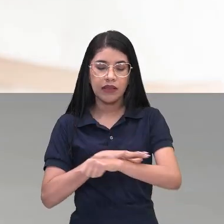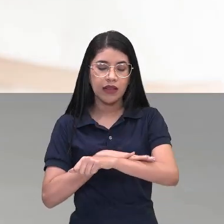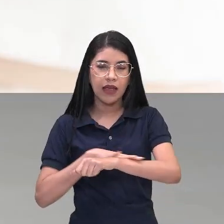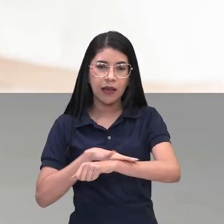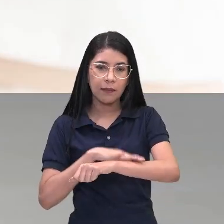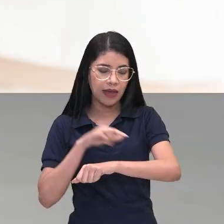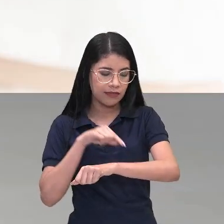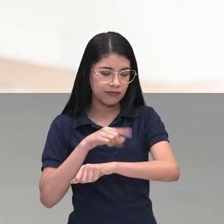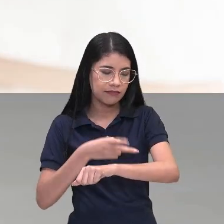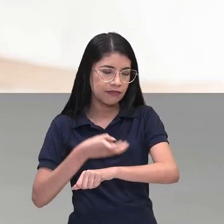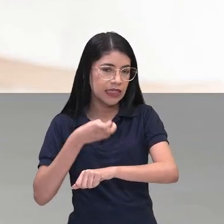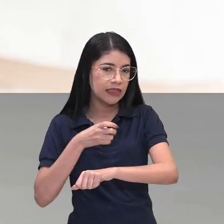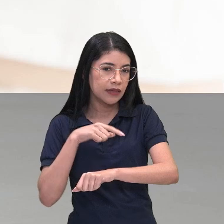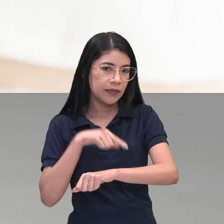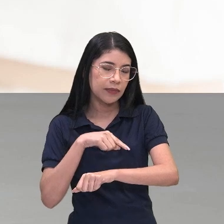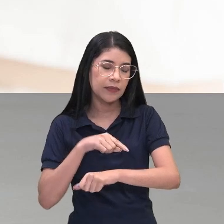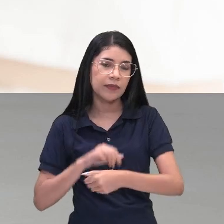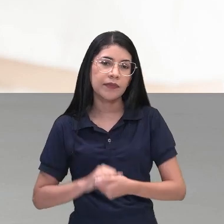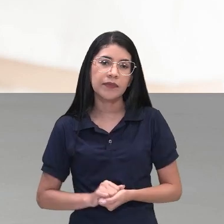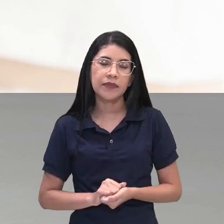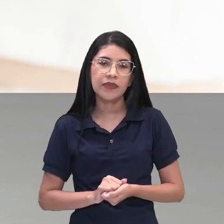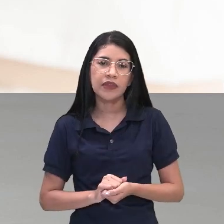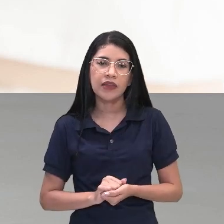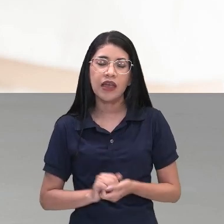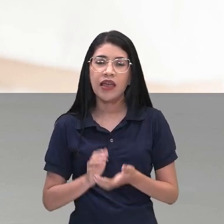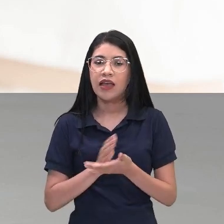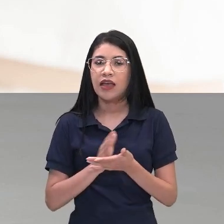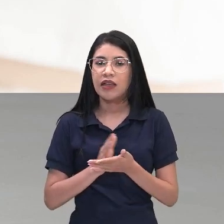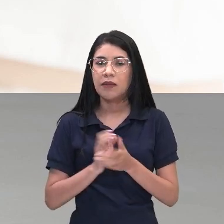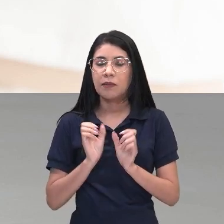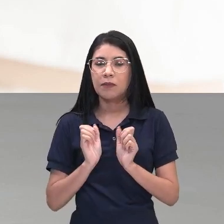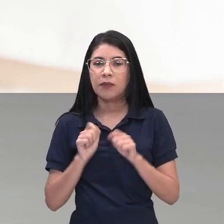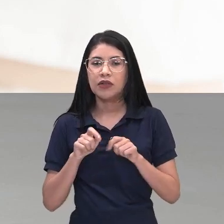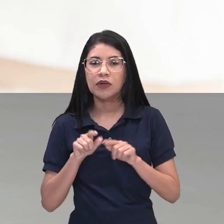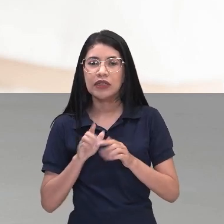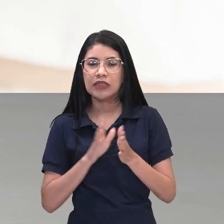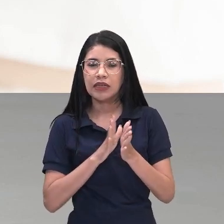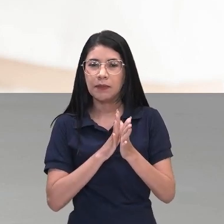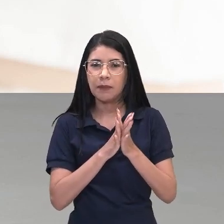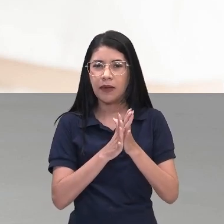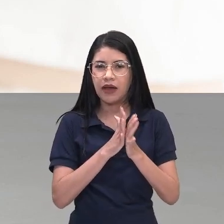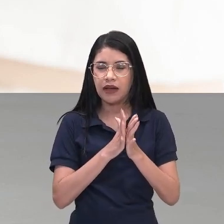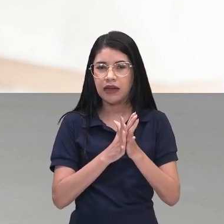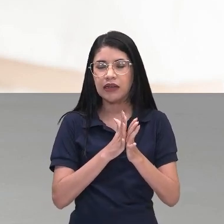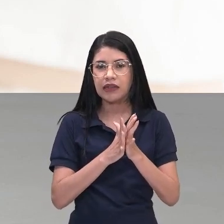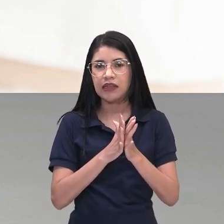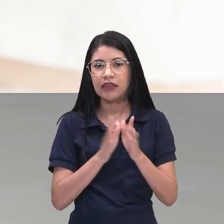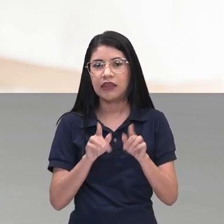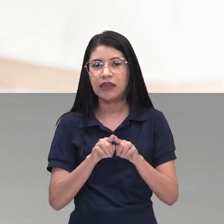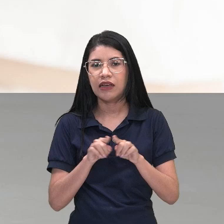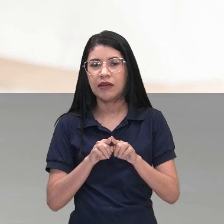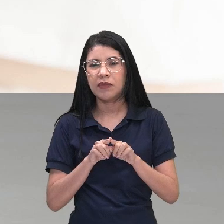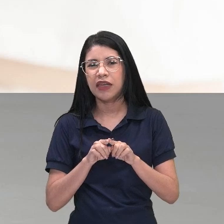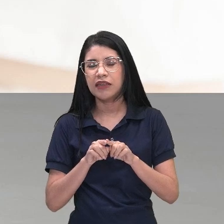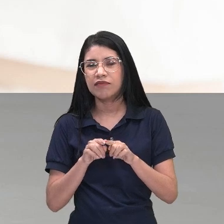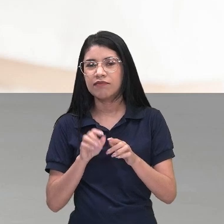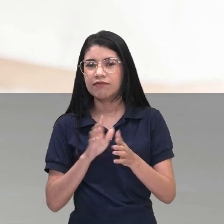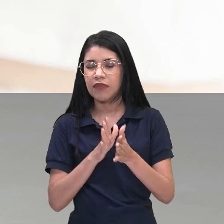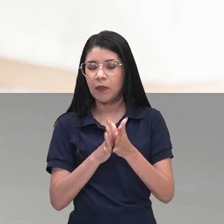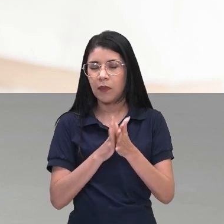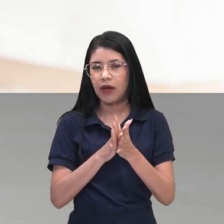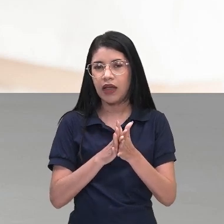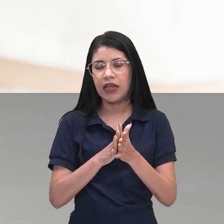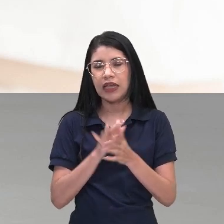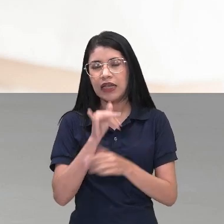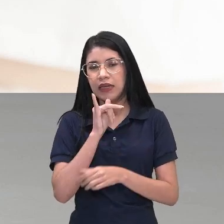pele essa parte mais externa e às vezes você tem ali um atrito, né, com uma superfície mais áspera, por exemplo. Às vezes